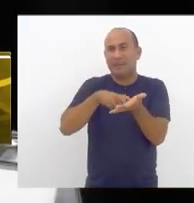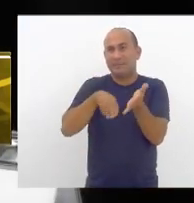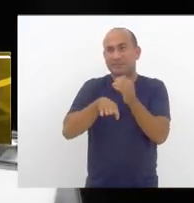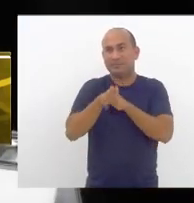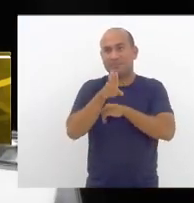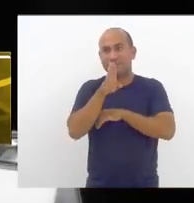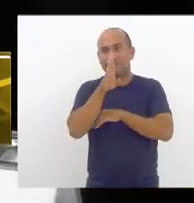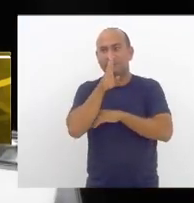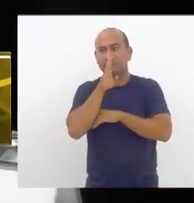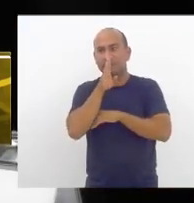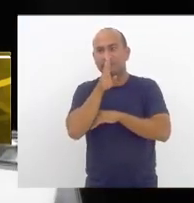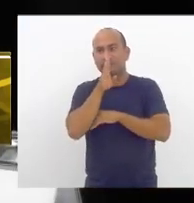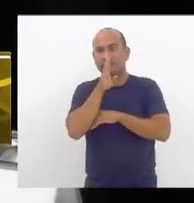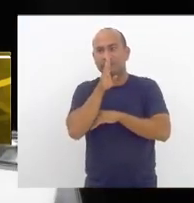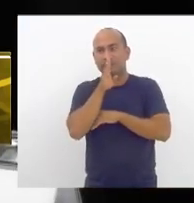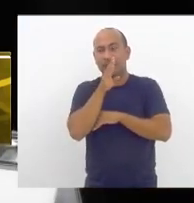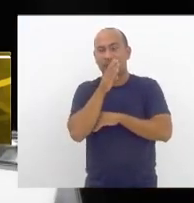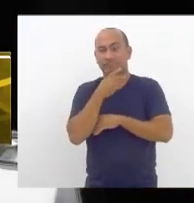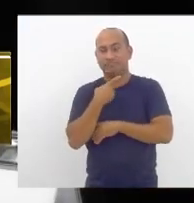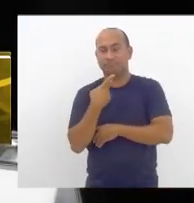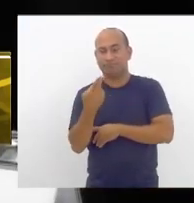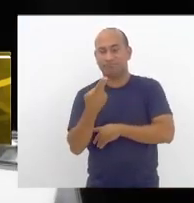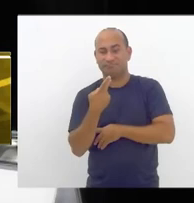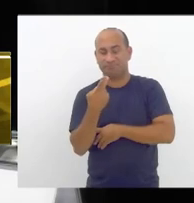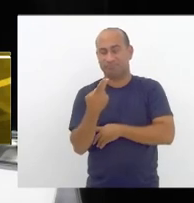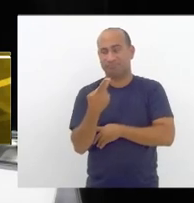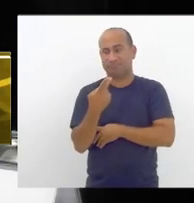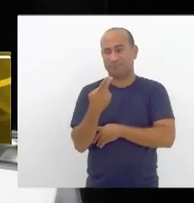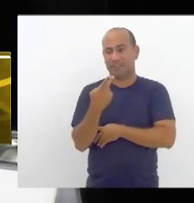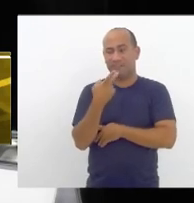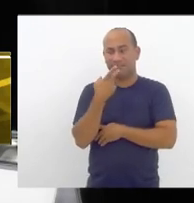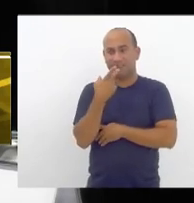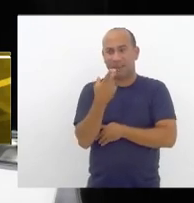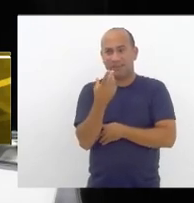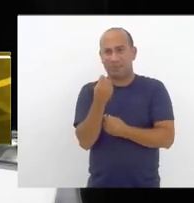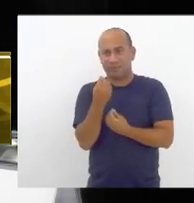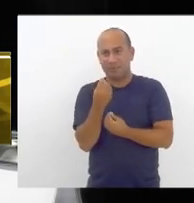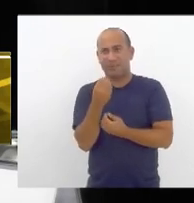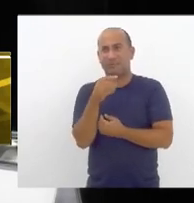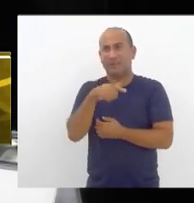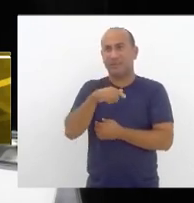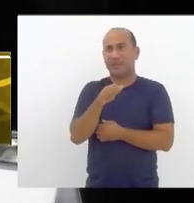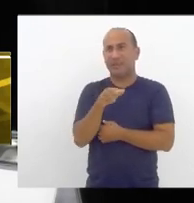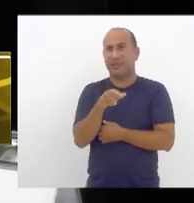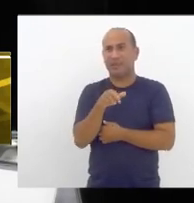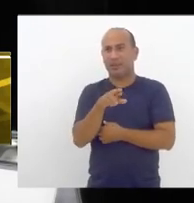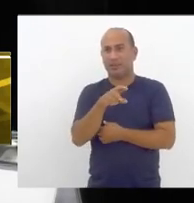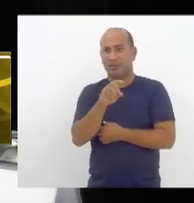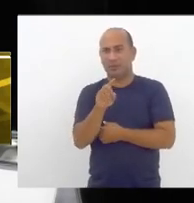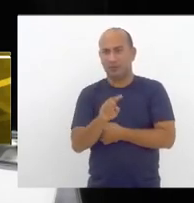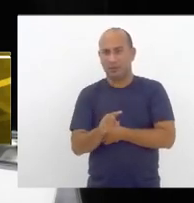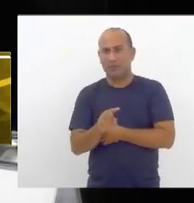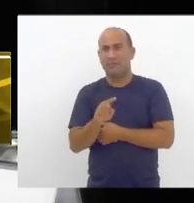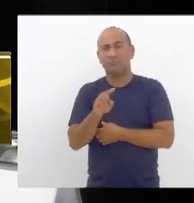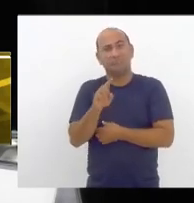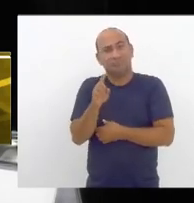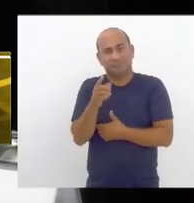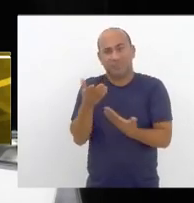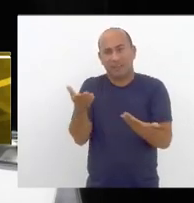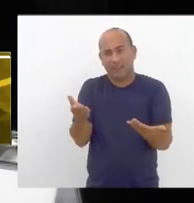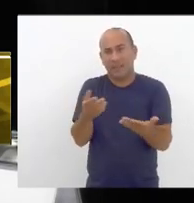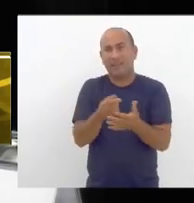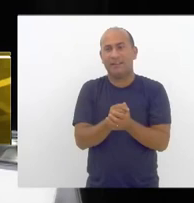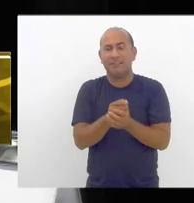silenciosas onde eu e Fernando falavamos muito Queiroz também a gente falou bastante né Alexandre também